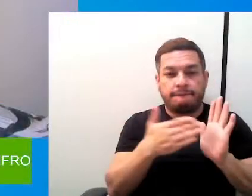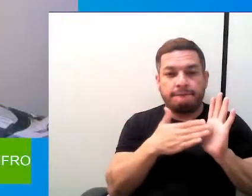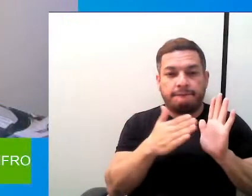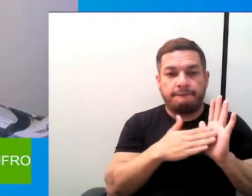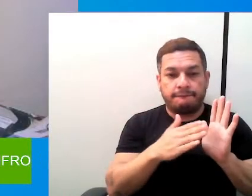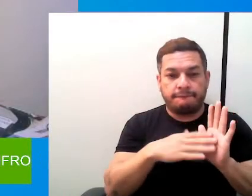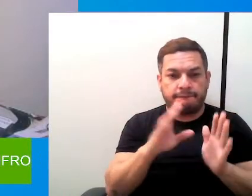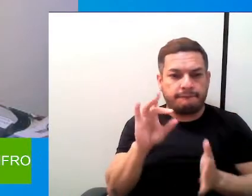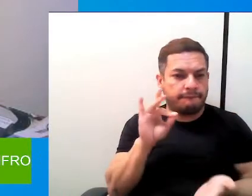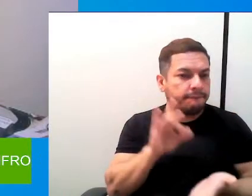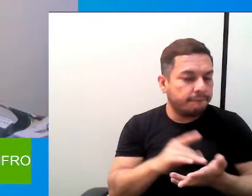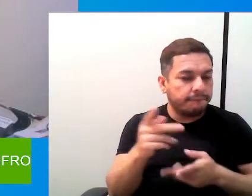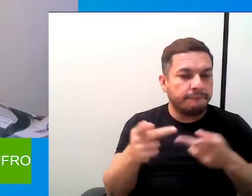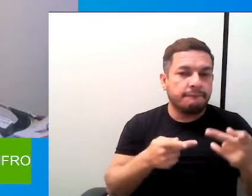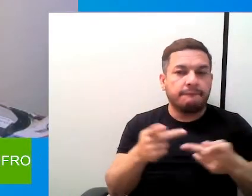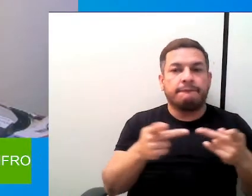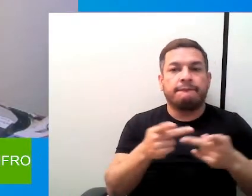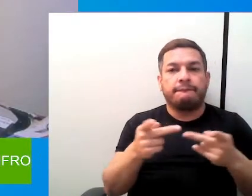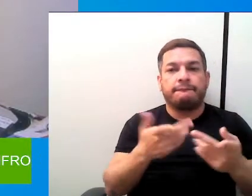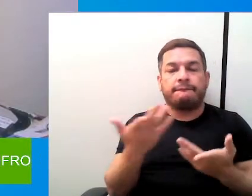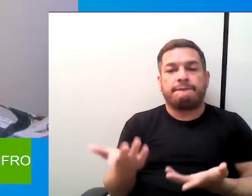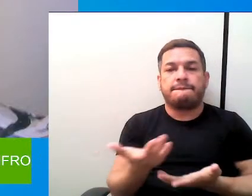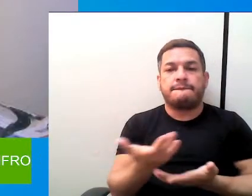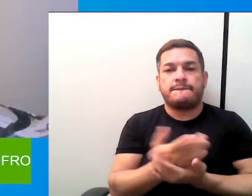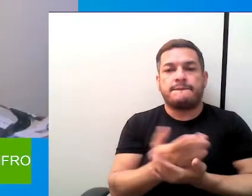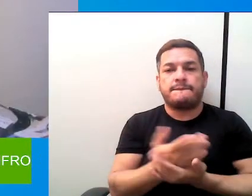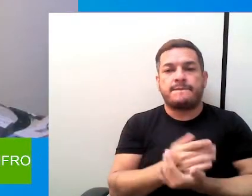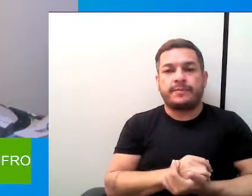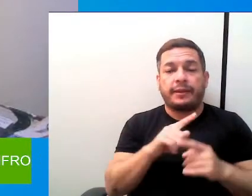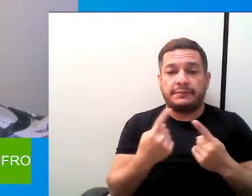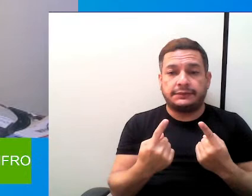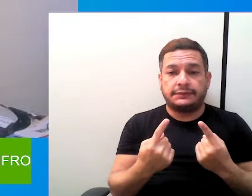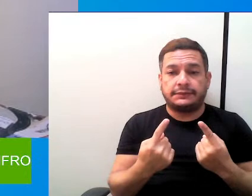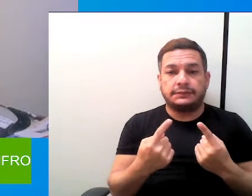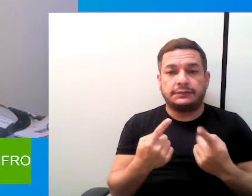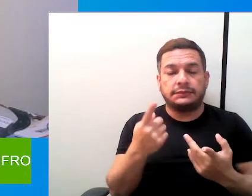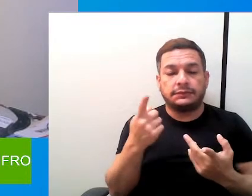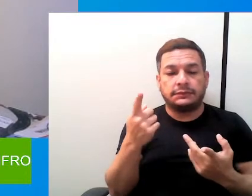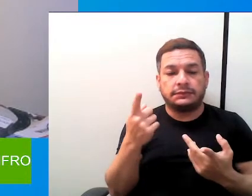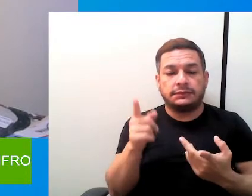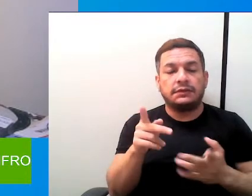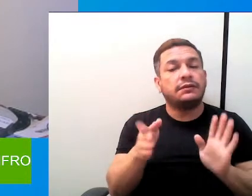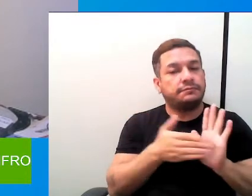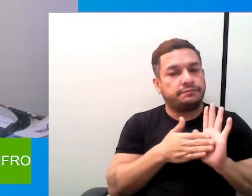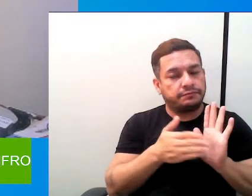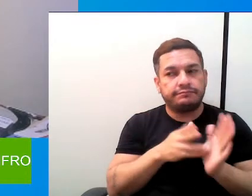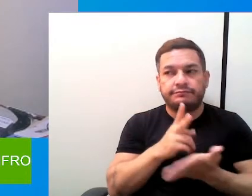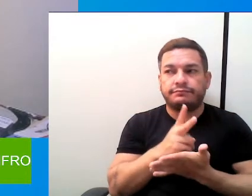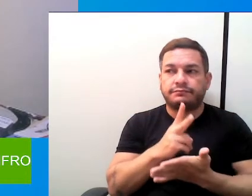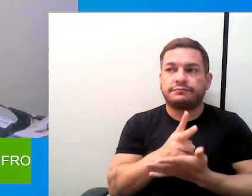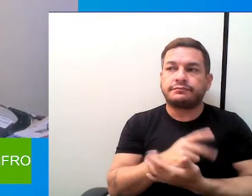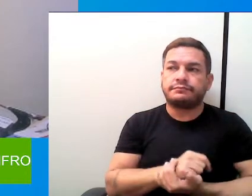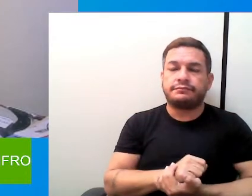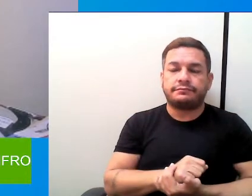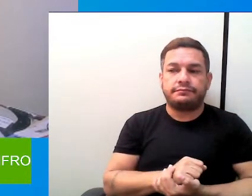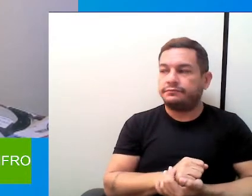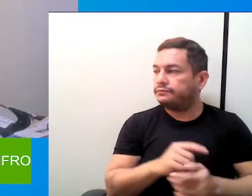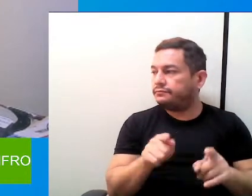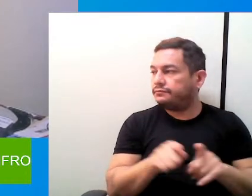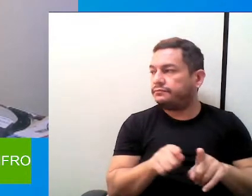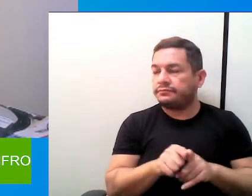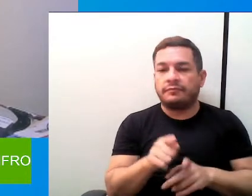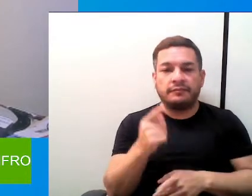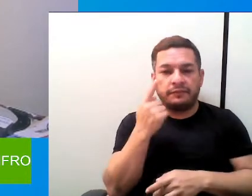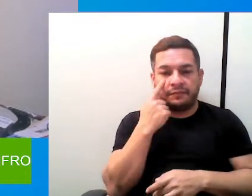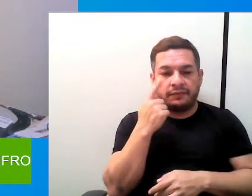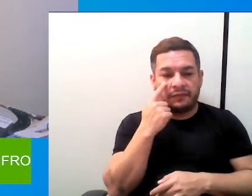se tornar um projeto, vão entrar na curricularização, mas essa é sempre a proposta. Também nós favorecemos o